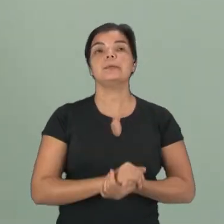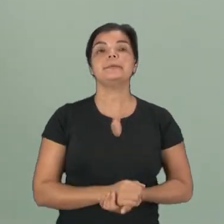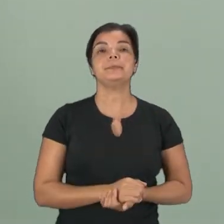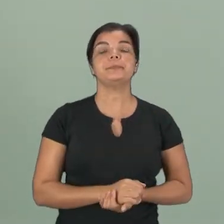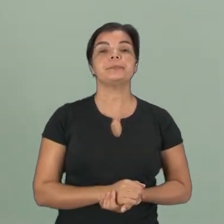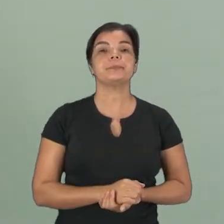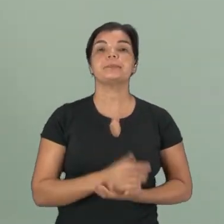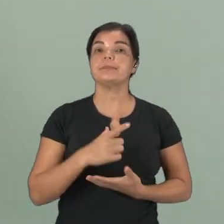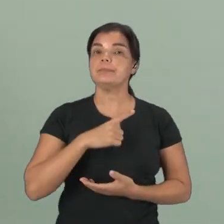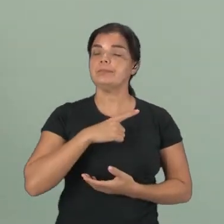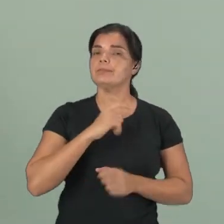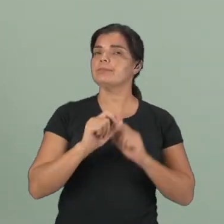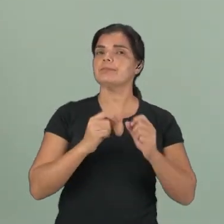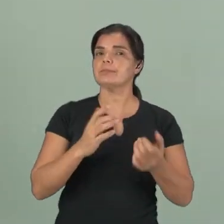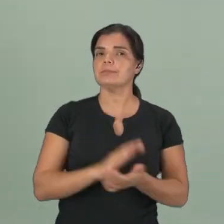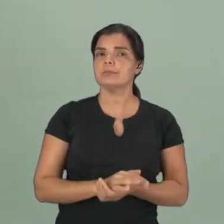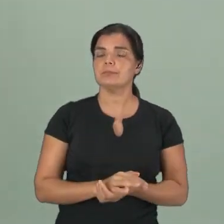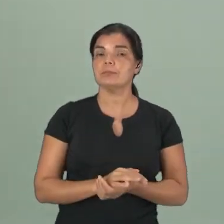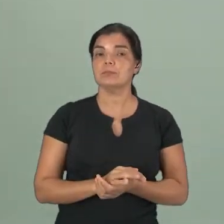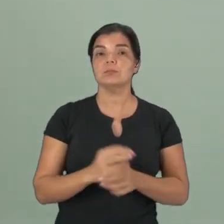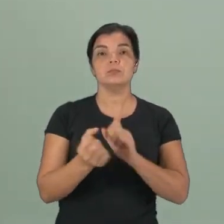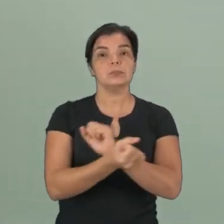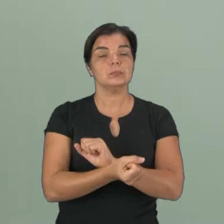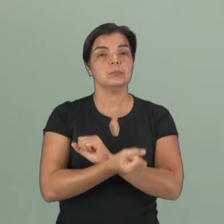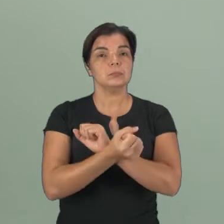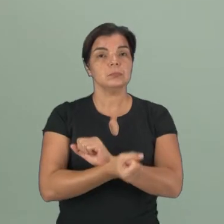colonização, a gente tem uma